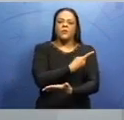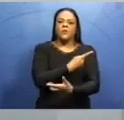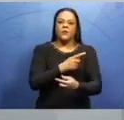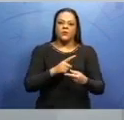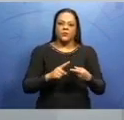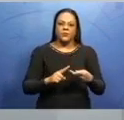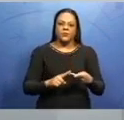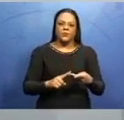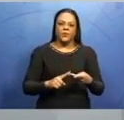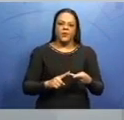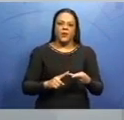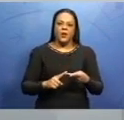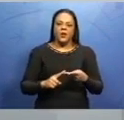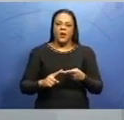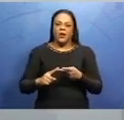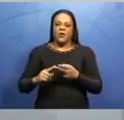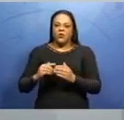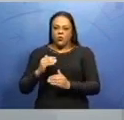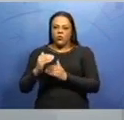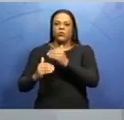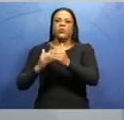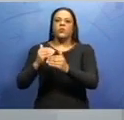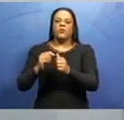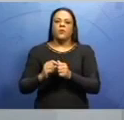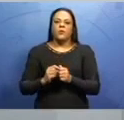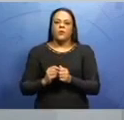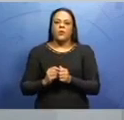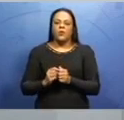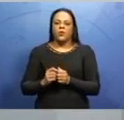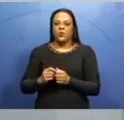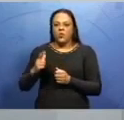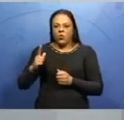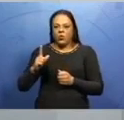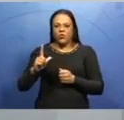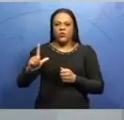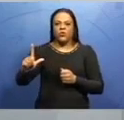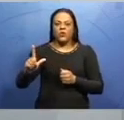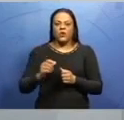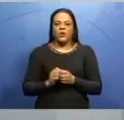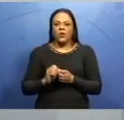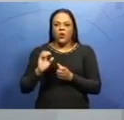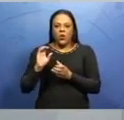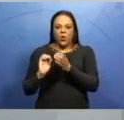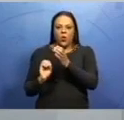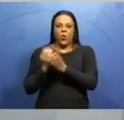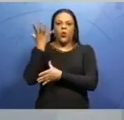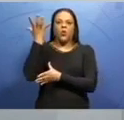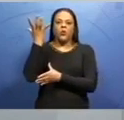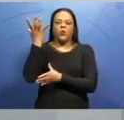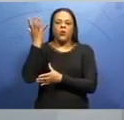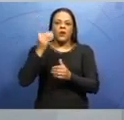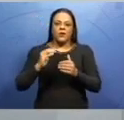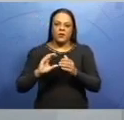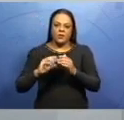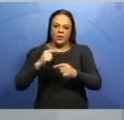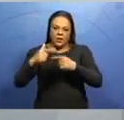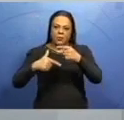acontecer, suceder, passar, ocorrer,